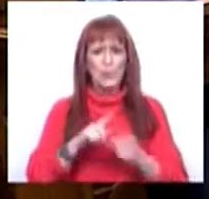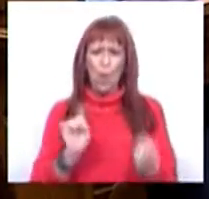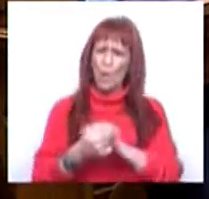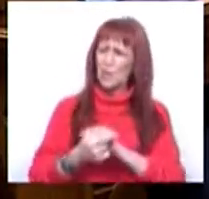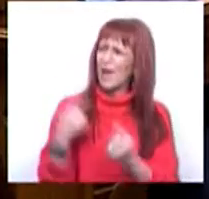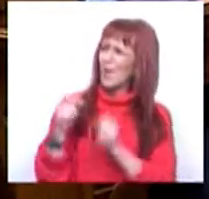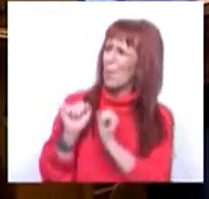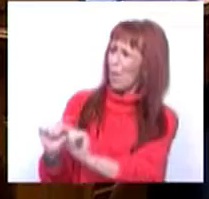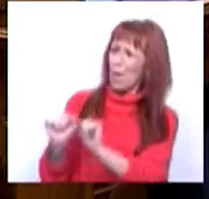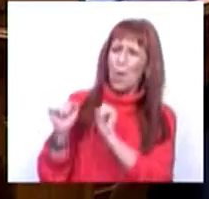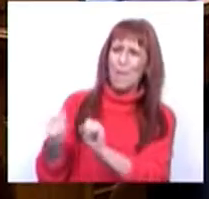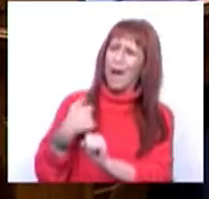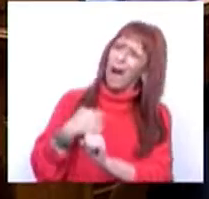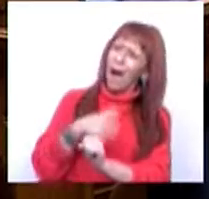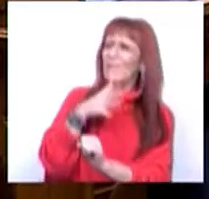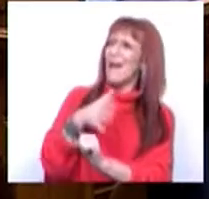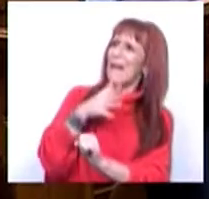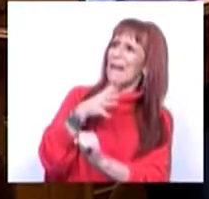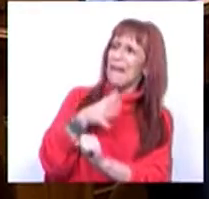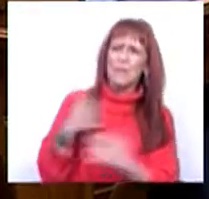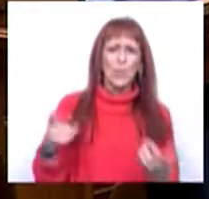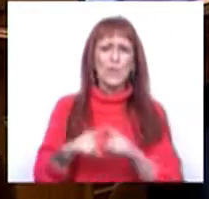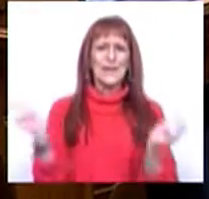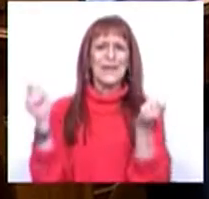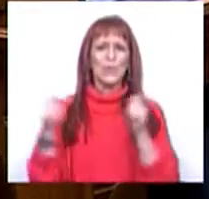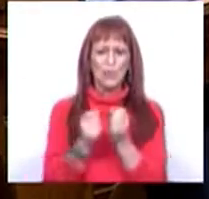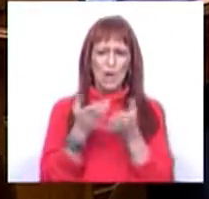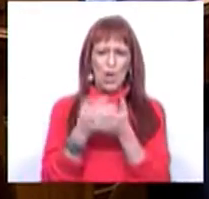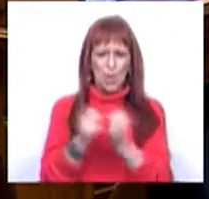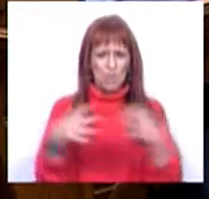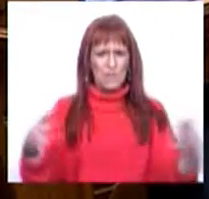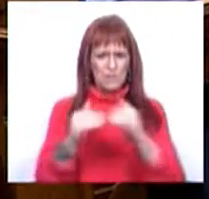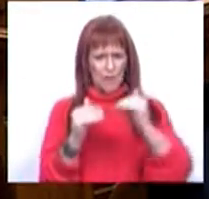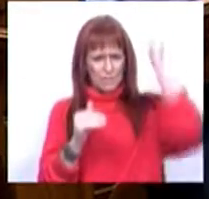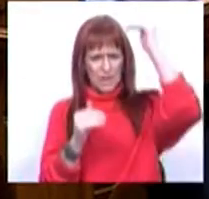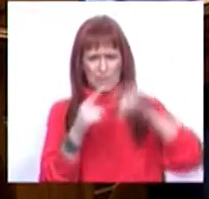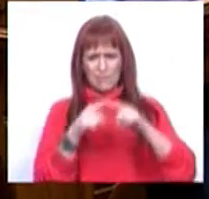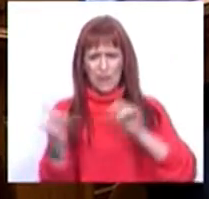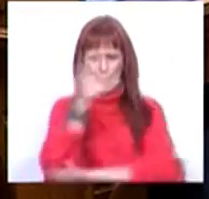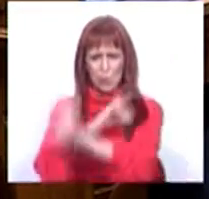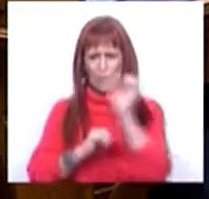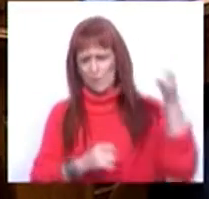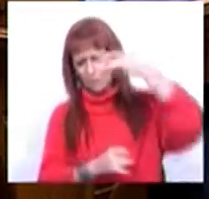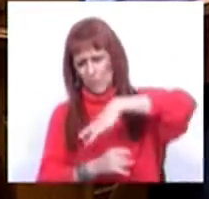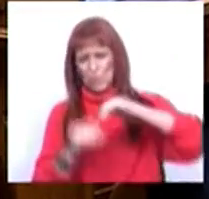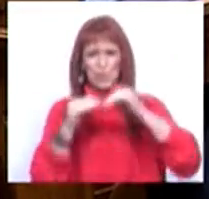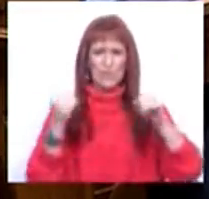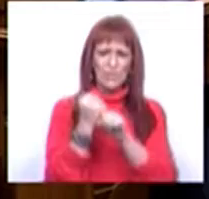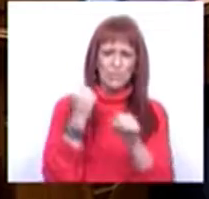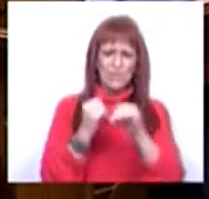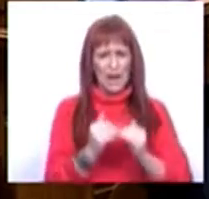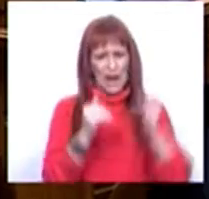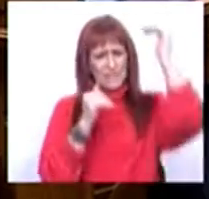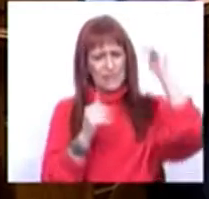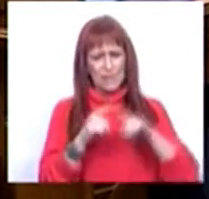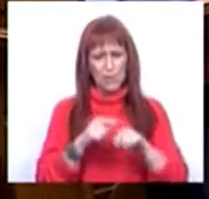do que certa oposição gosta de propagandear, um crescimento económico acima da média europeia e com um nível de emprego acima